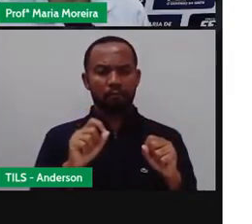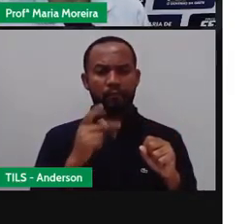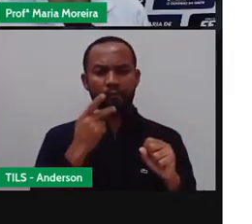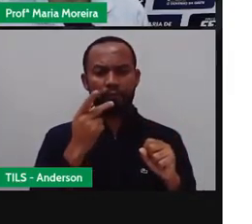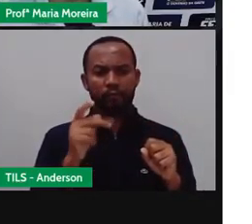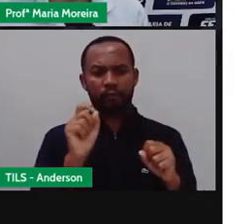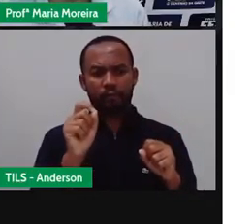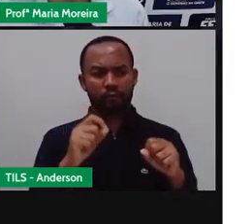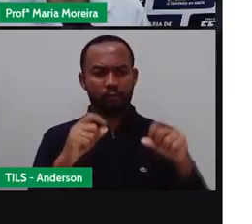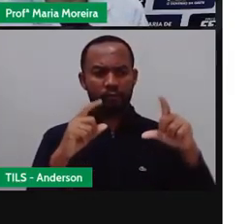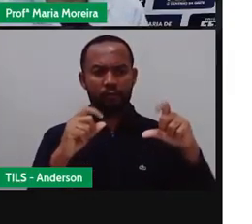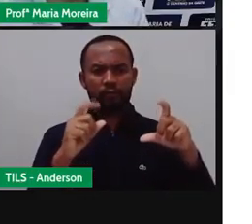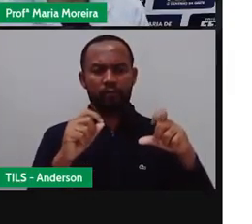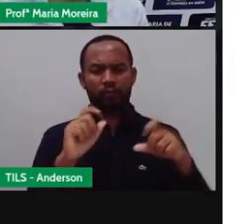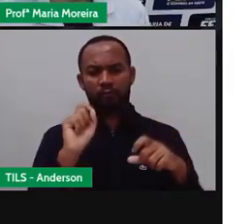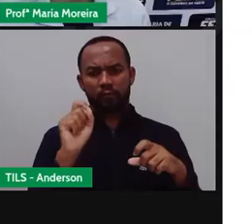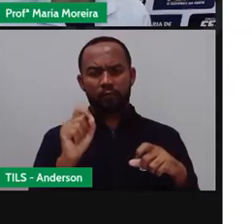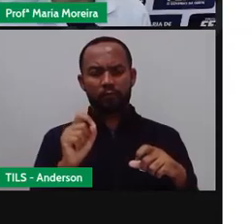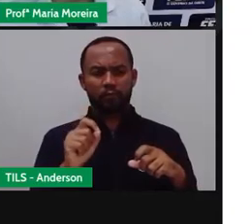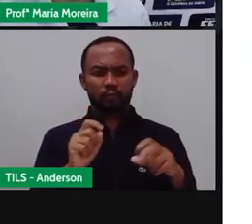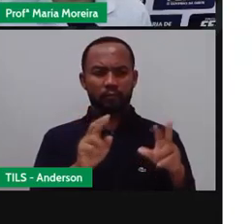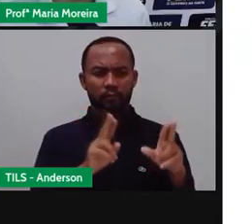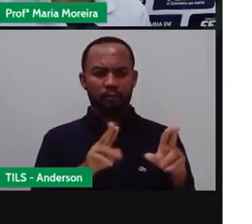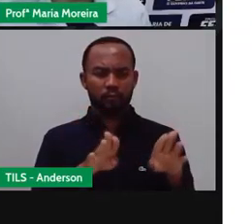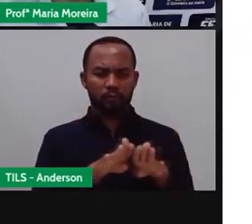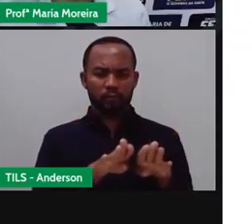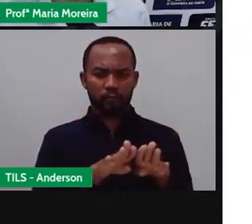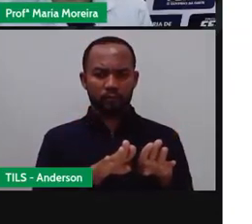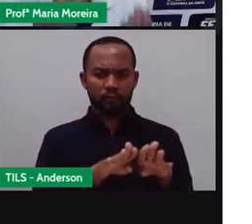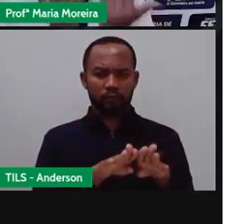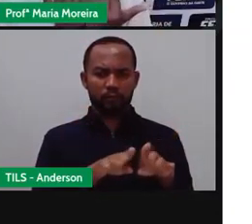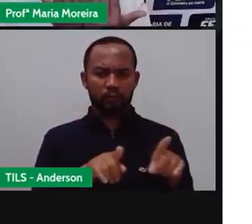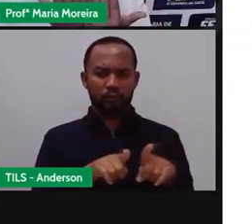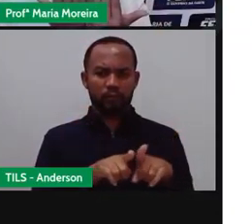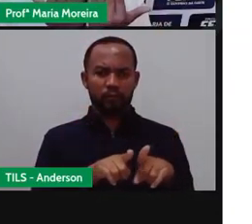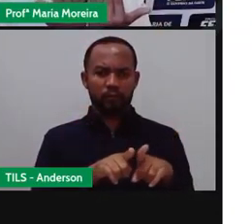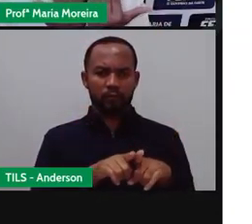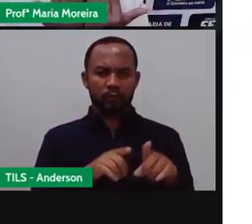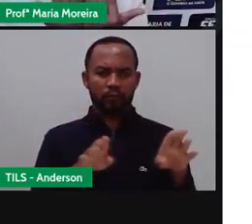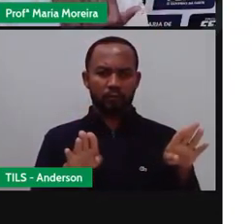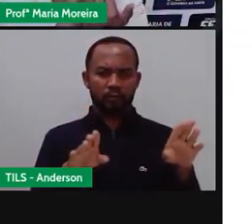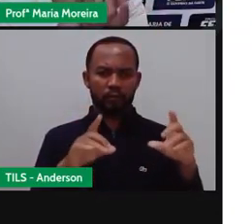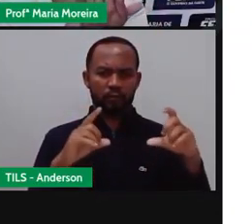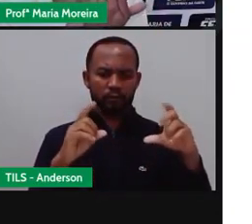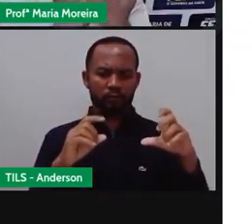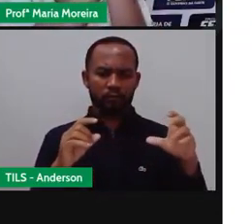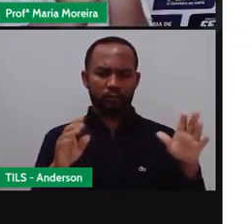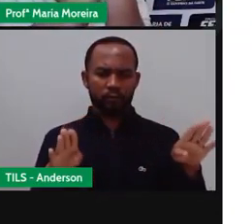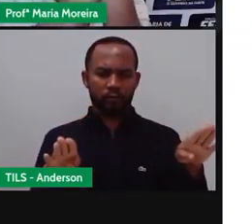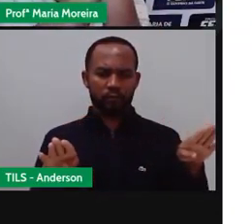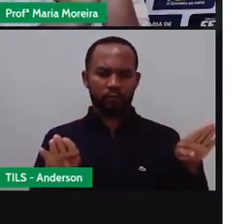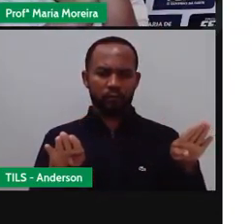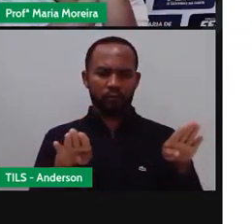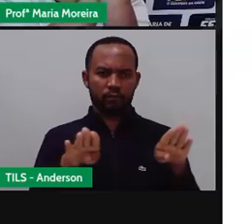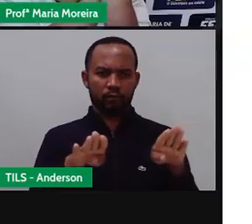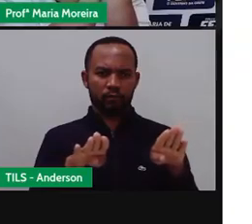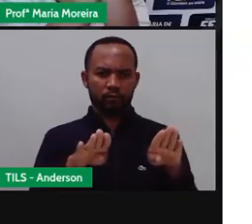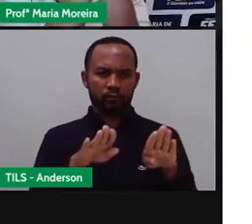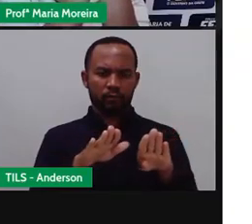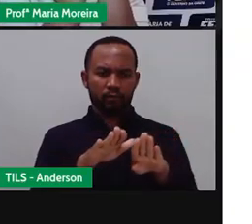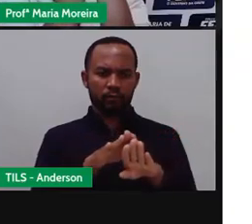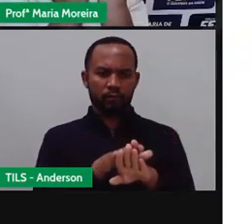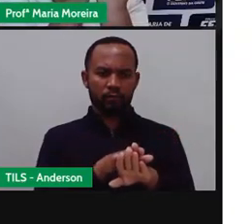quê? Simétrica. Que foi exatamente isso que a Pro fez na imagem passada. Ela pegou a imagem da formiga, a mesma